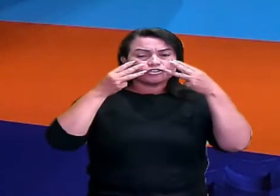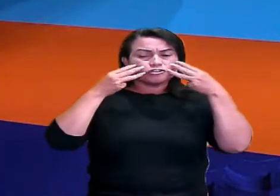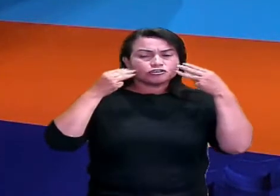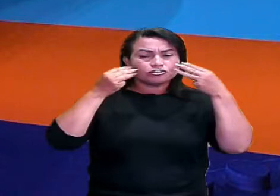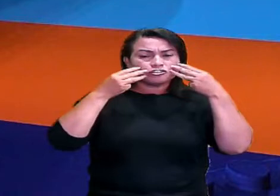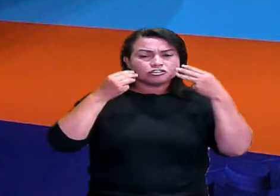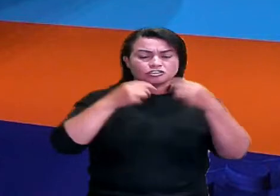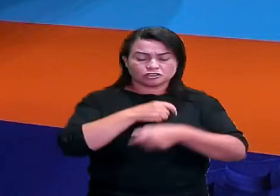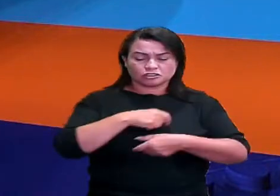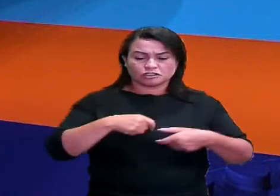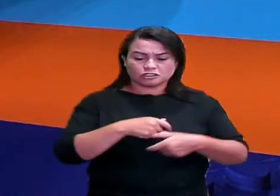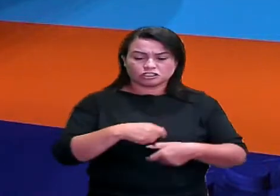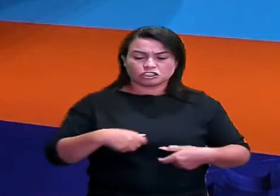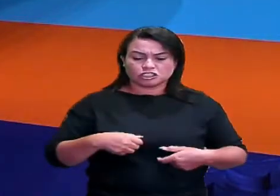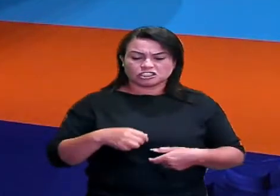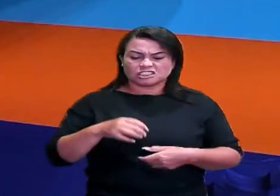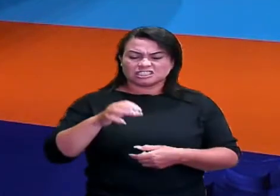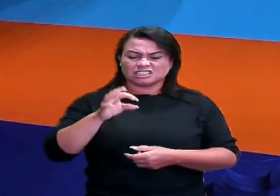Pedro